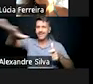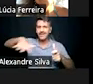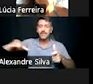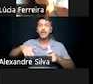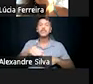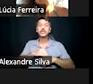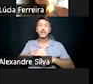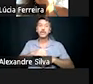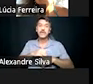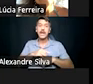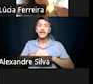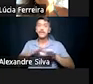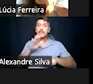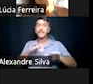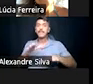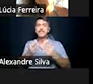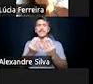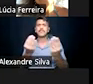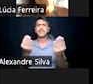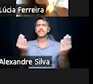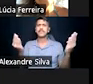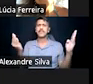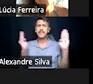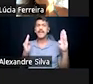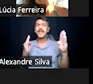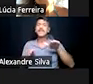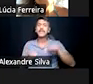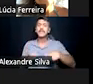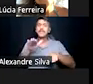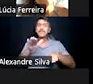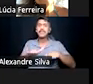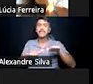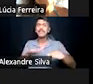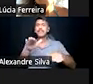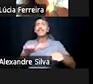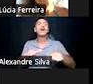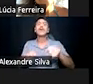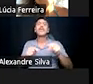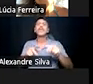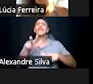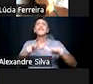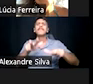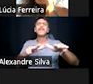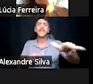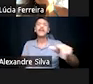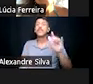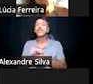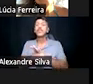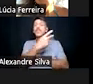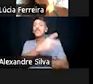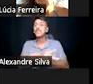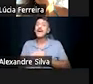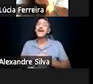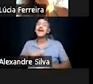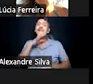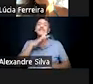cerca. Se imaginava que essas pistas de dinossauros eram pegadas e passagens deixadas por